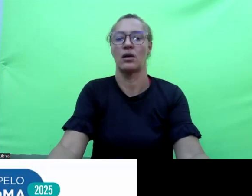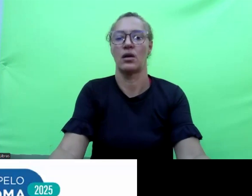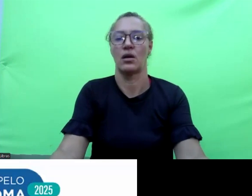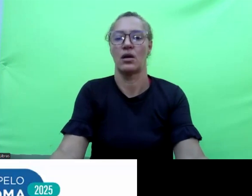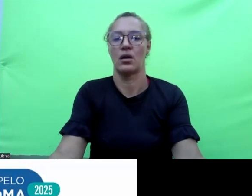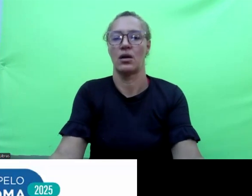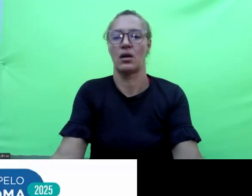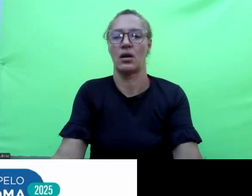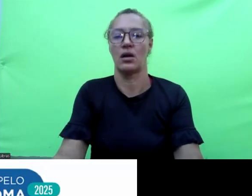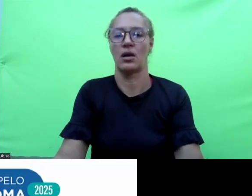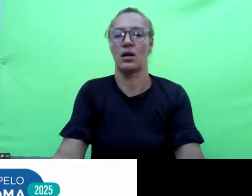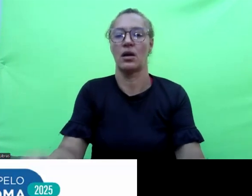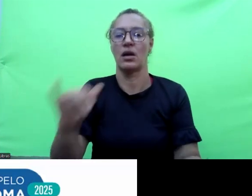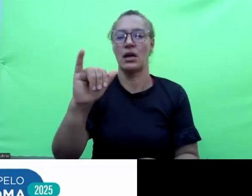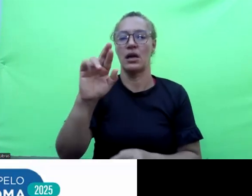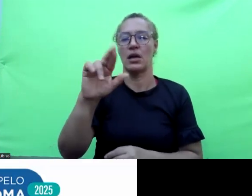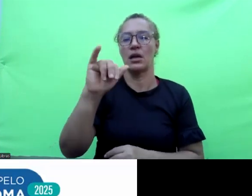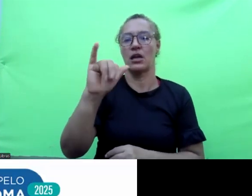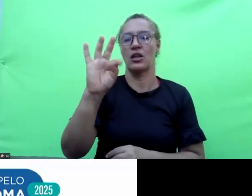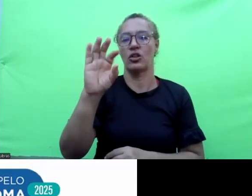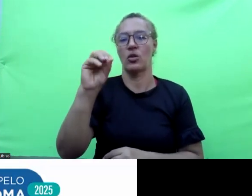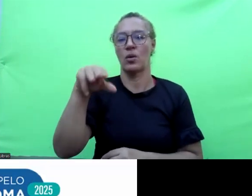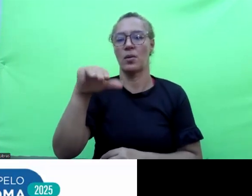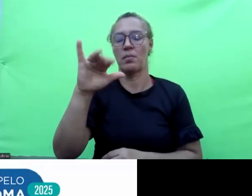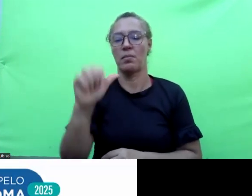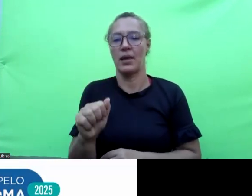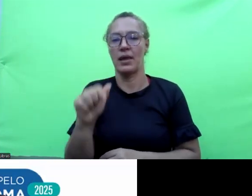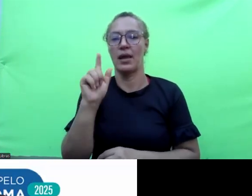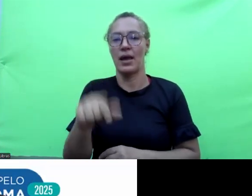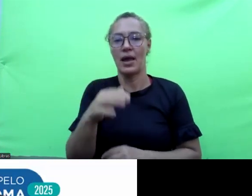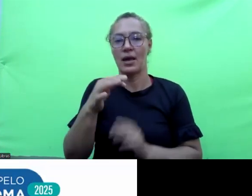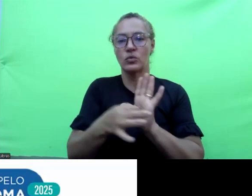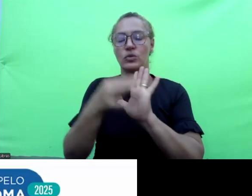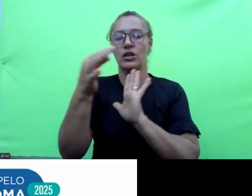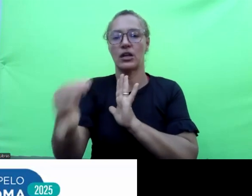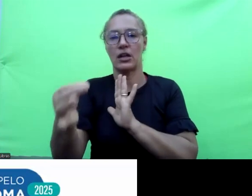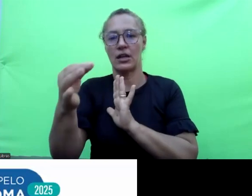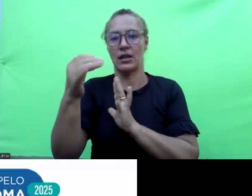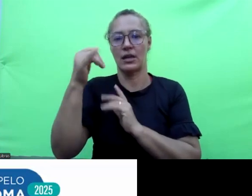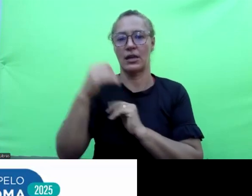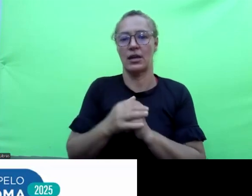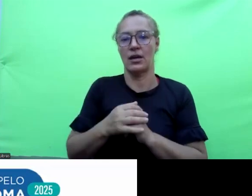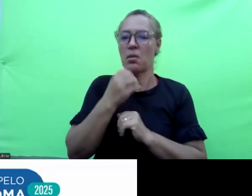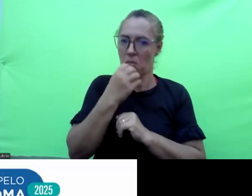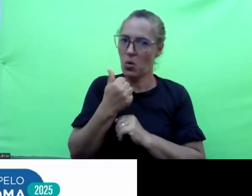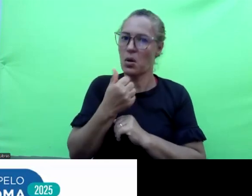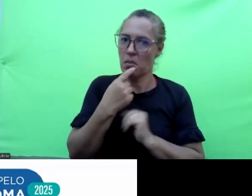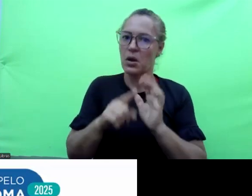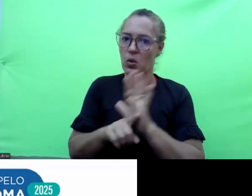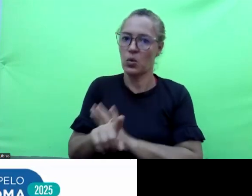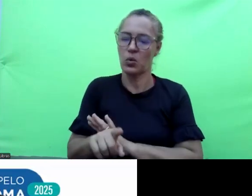ela é indicada e quais seriam os efeitos colaterais dessa intervenção. Boa pergunta.